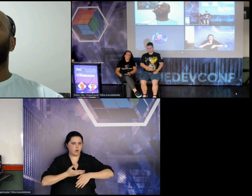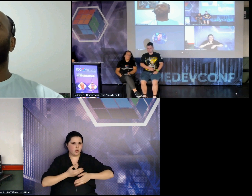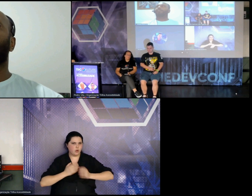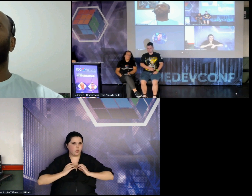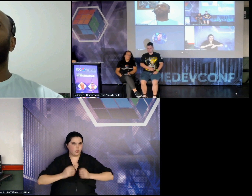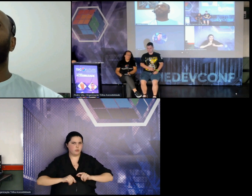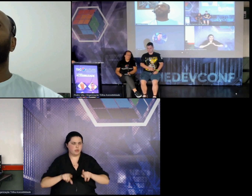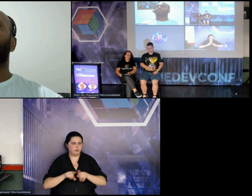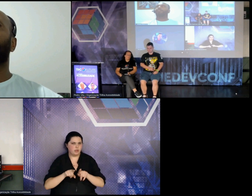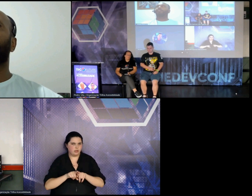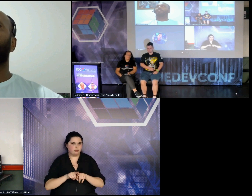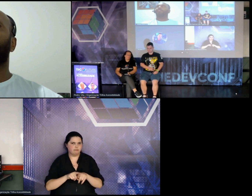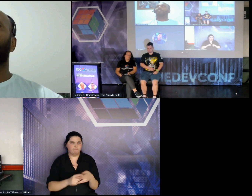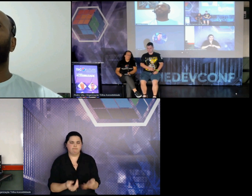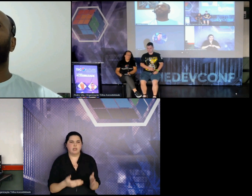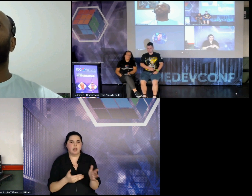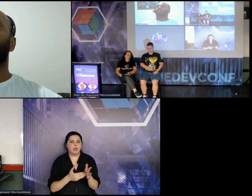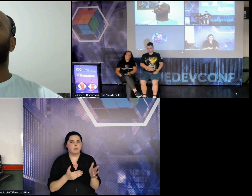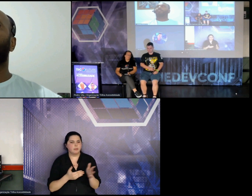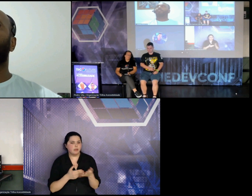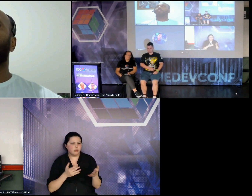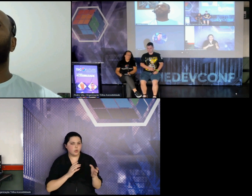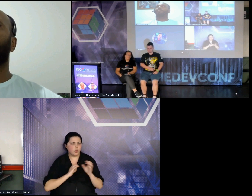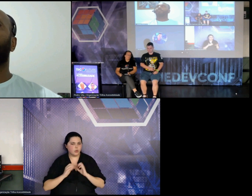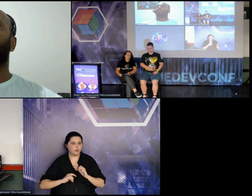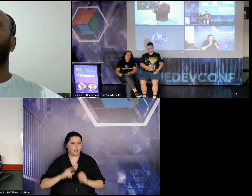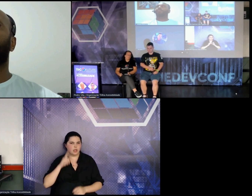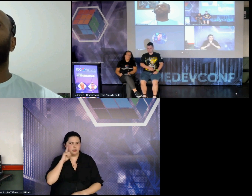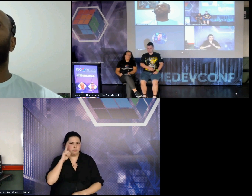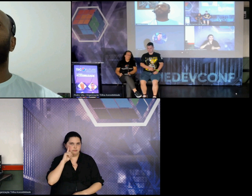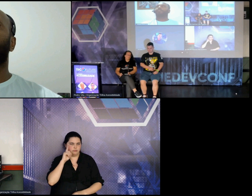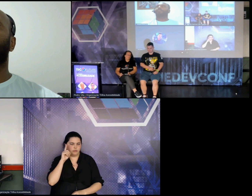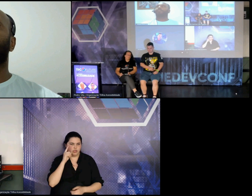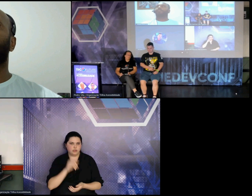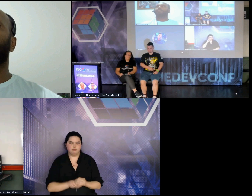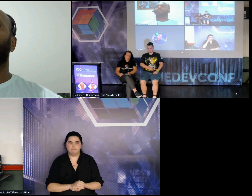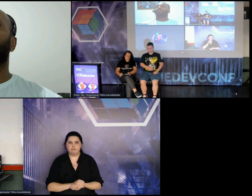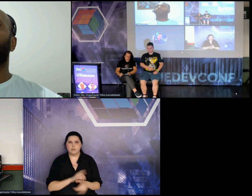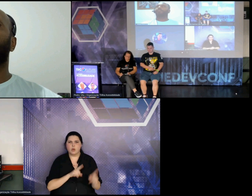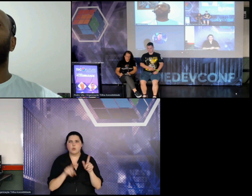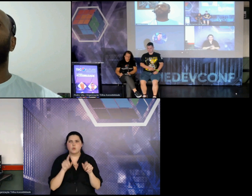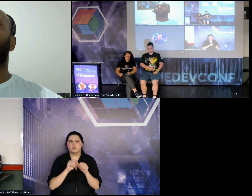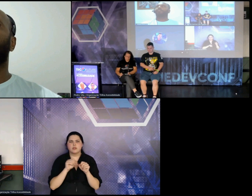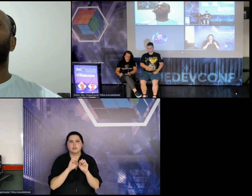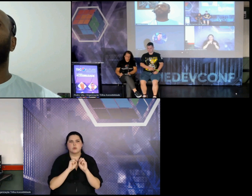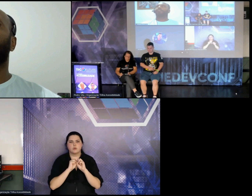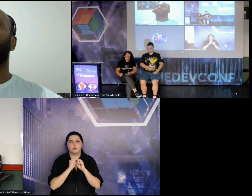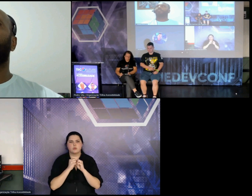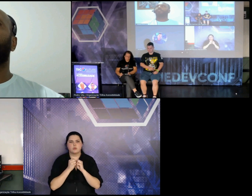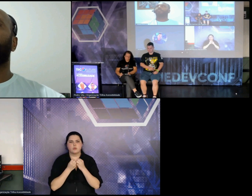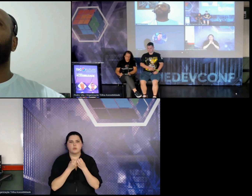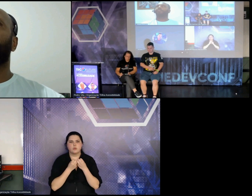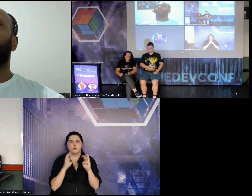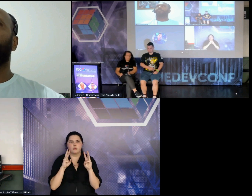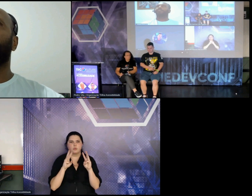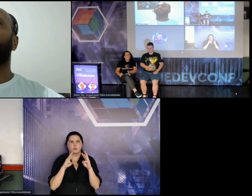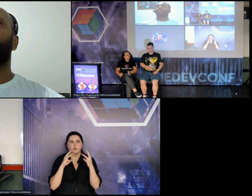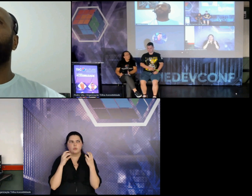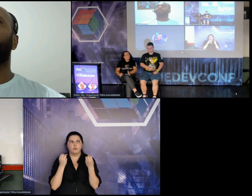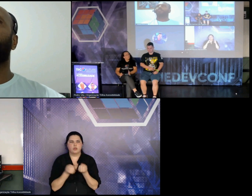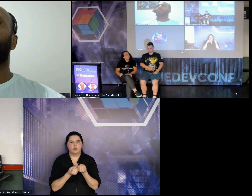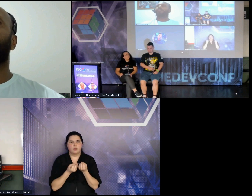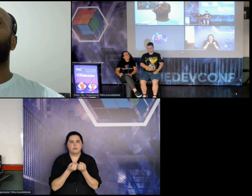Então, sempre a gente faz alguns workshops de sensibilização, e a gente traz